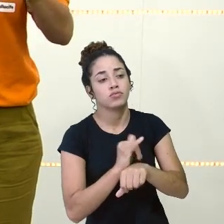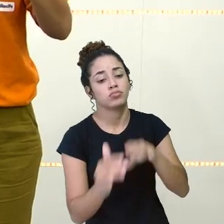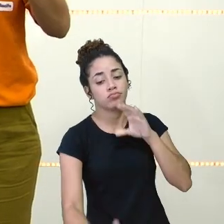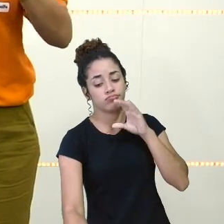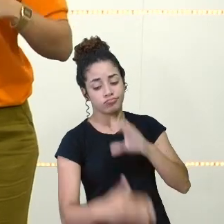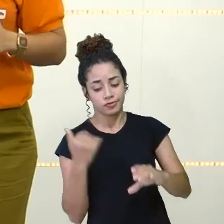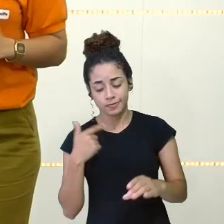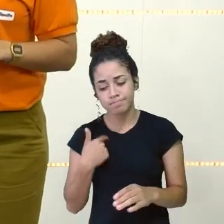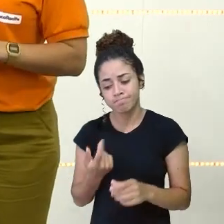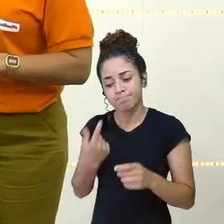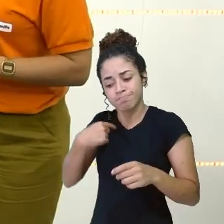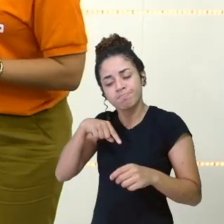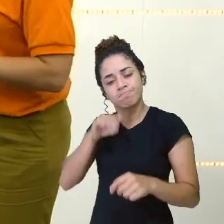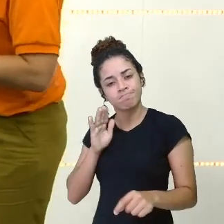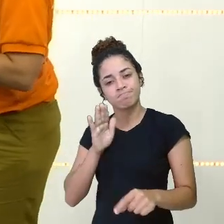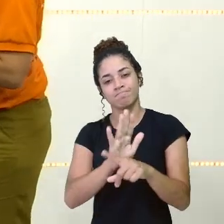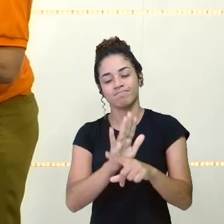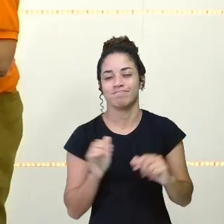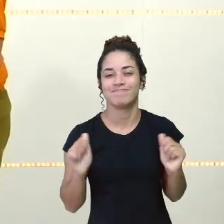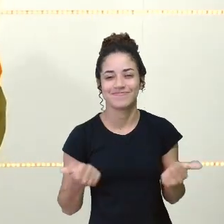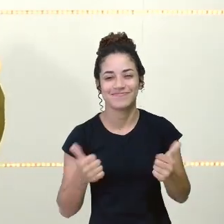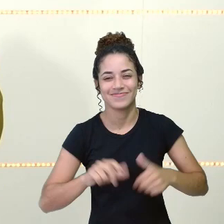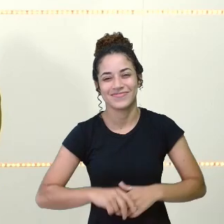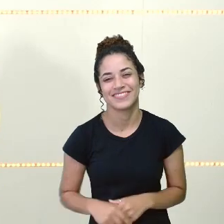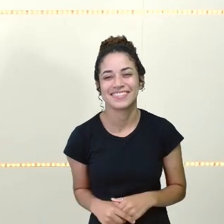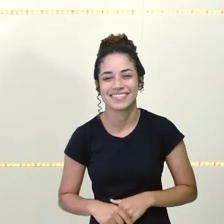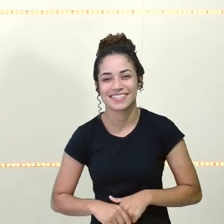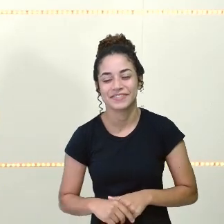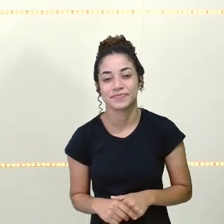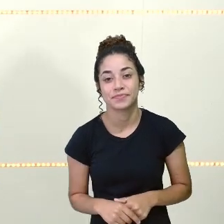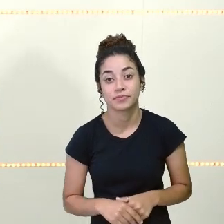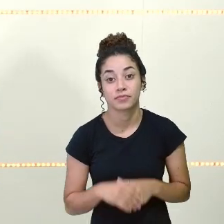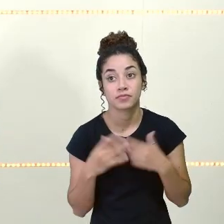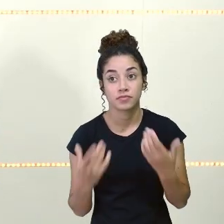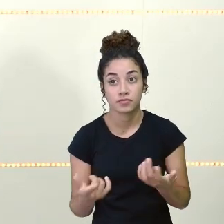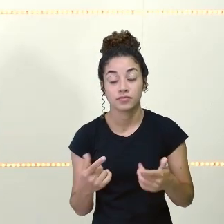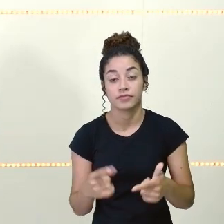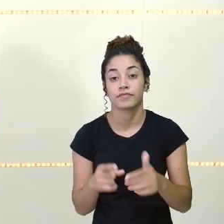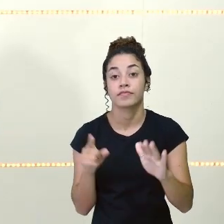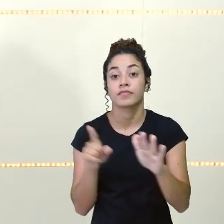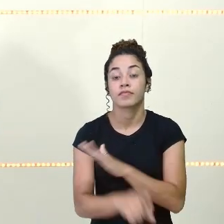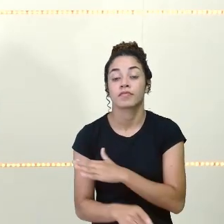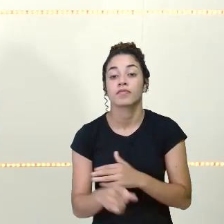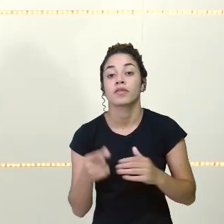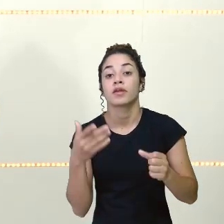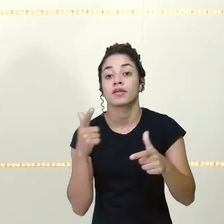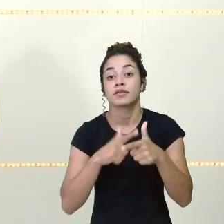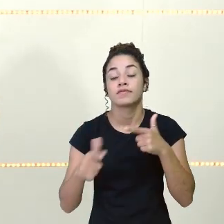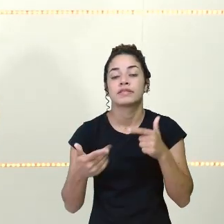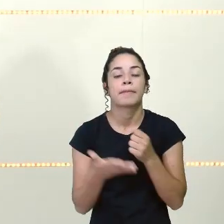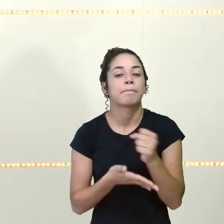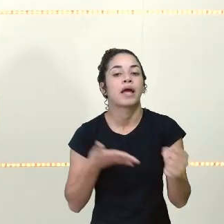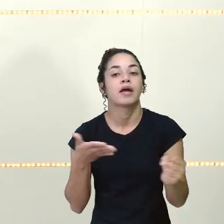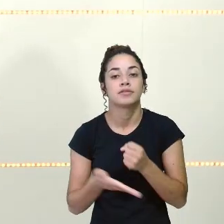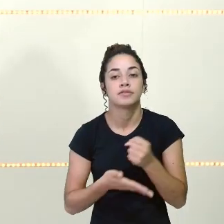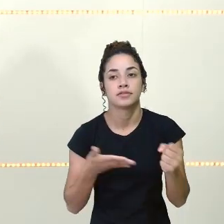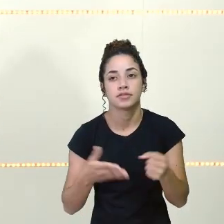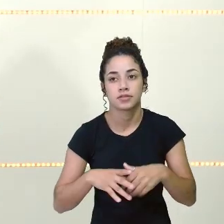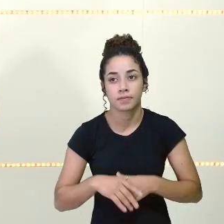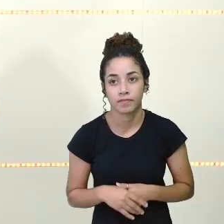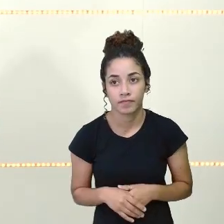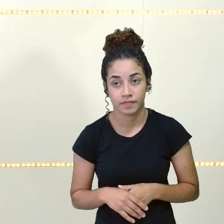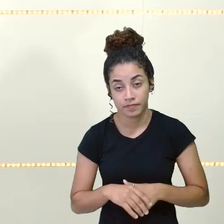te ajudar, com certeza farei. Questão de divisão básica. O quociente